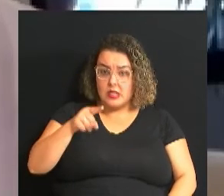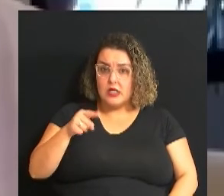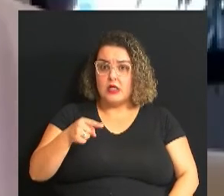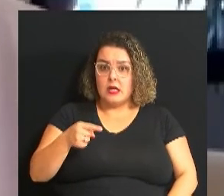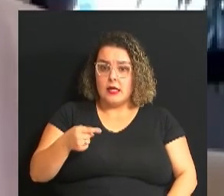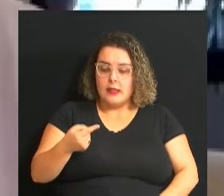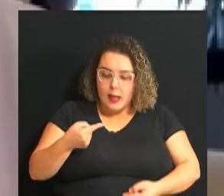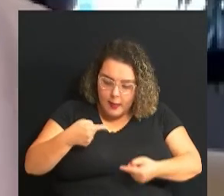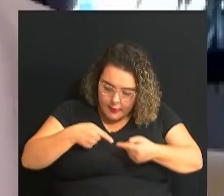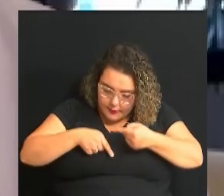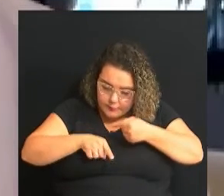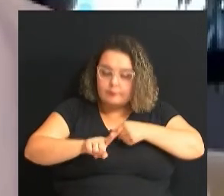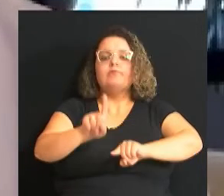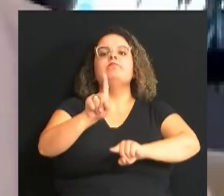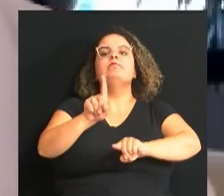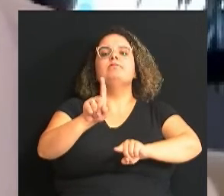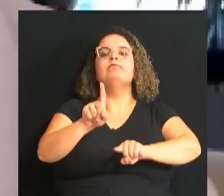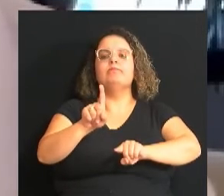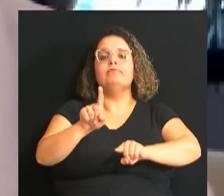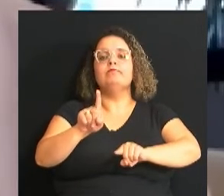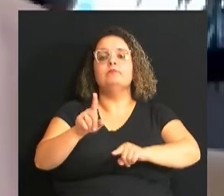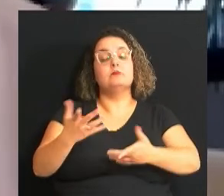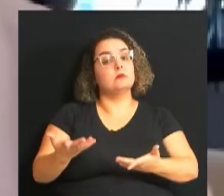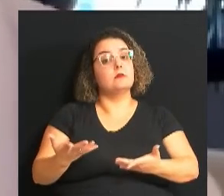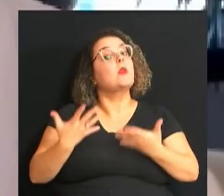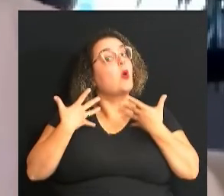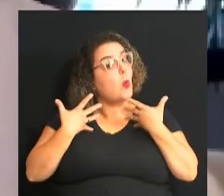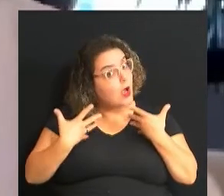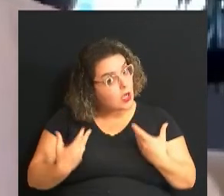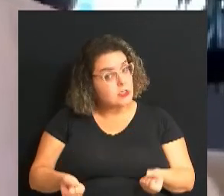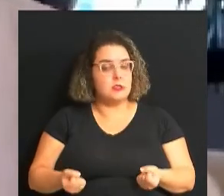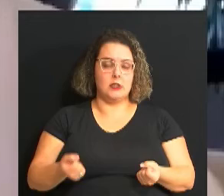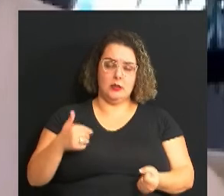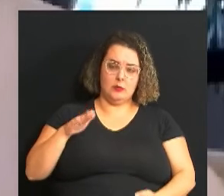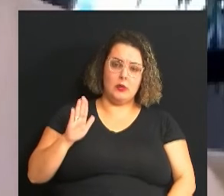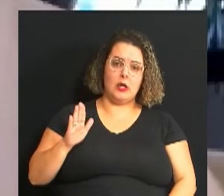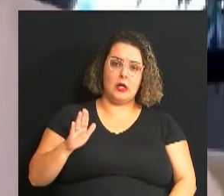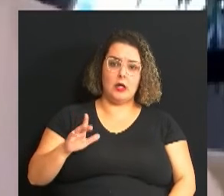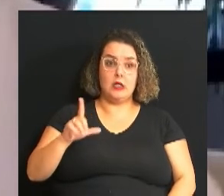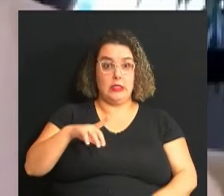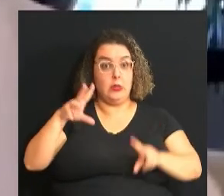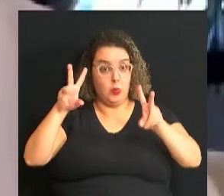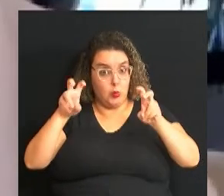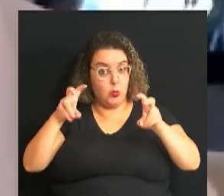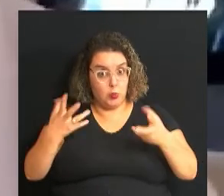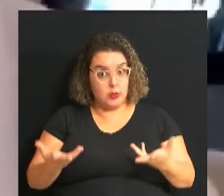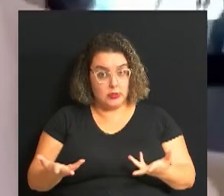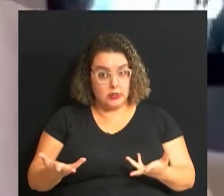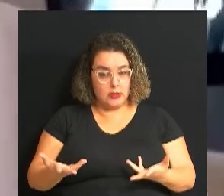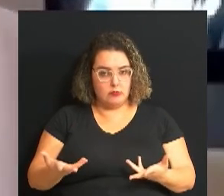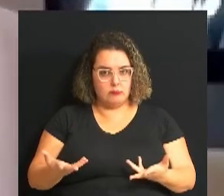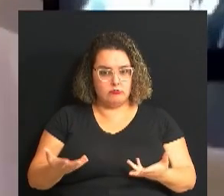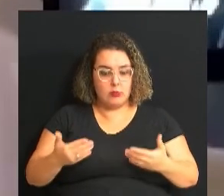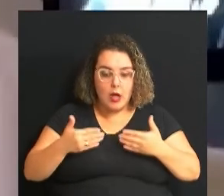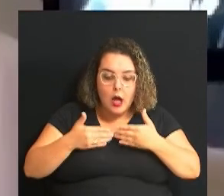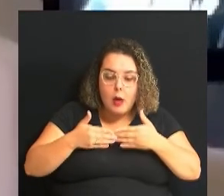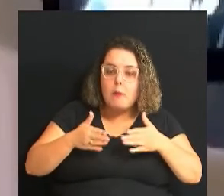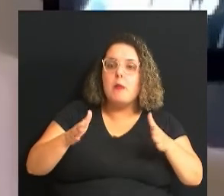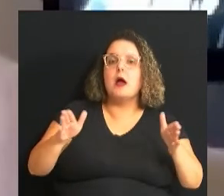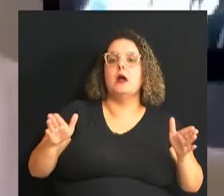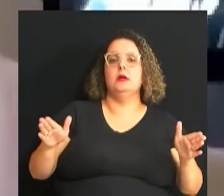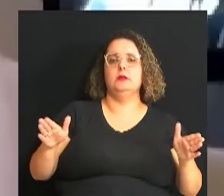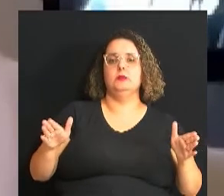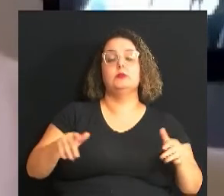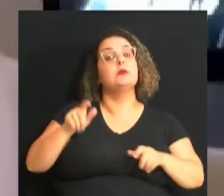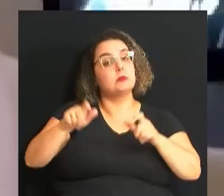recuperação dela. Então, as pessoas aceitam muito mais. Quando você tem um tema assim, que é colocado um pouco mais aberto, as